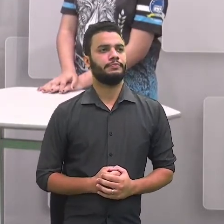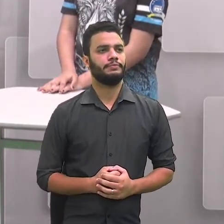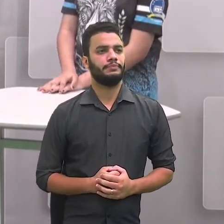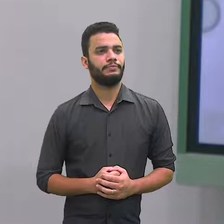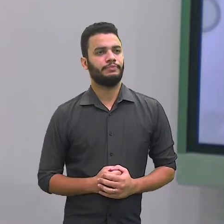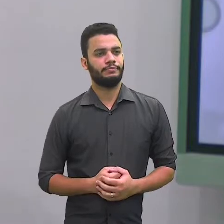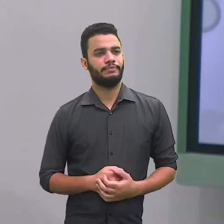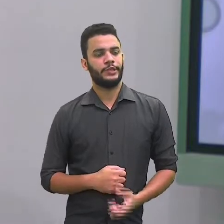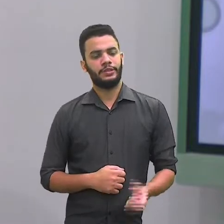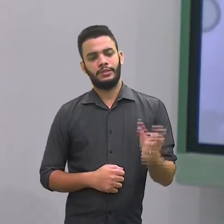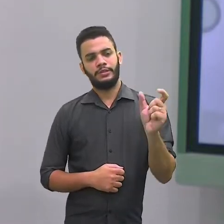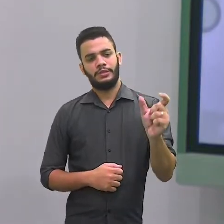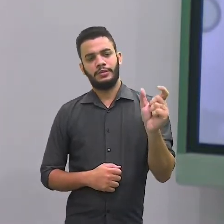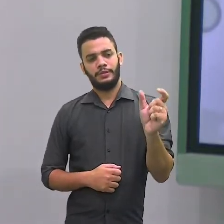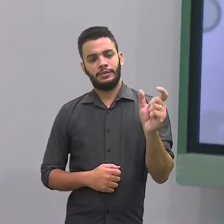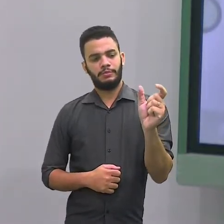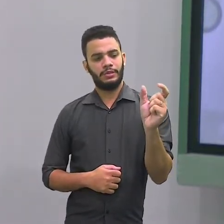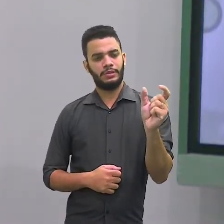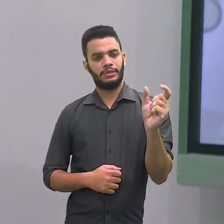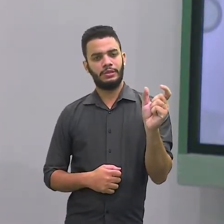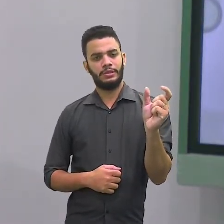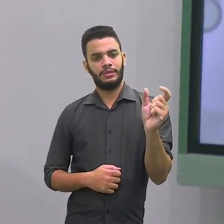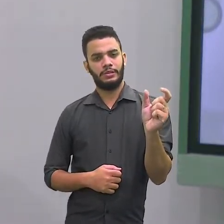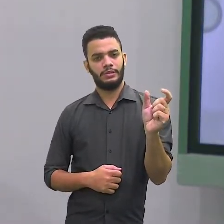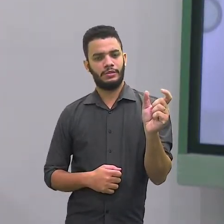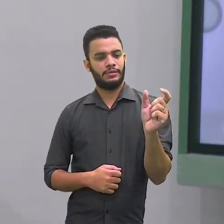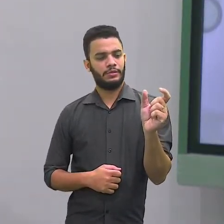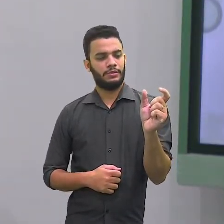A sua palavra é...